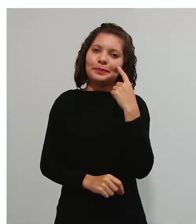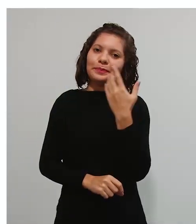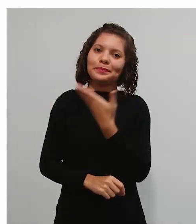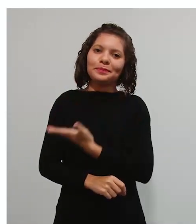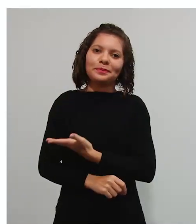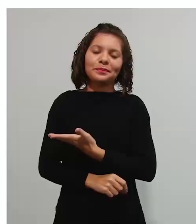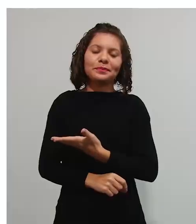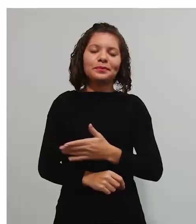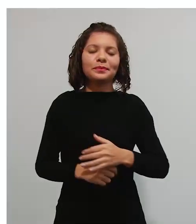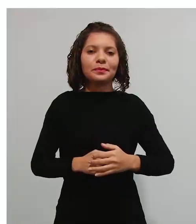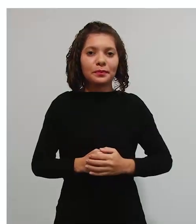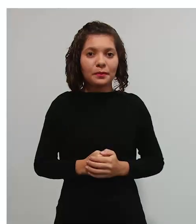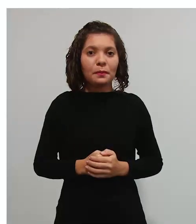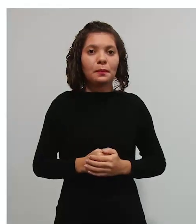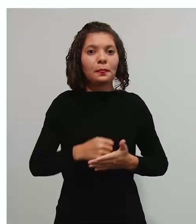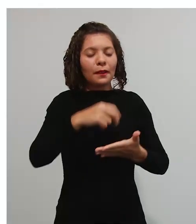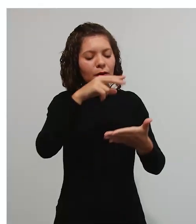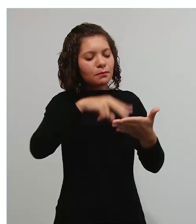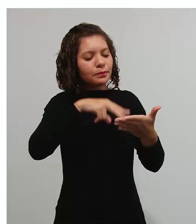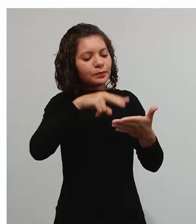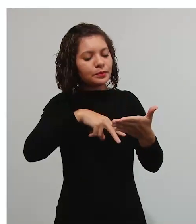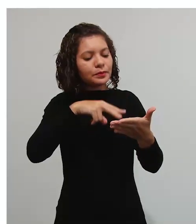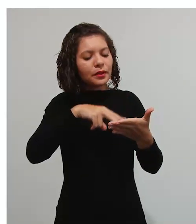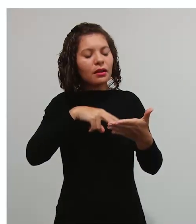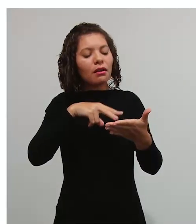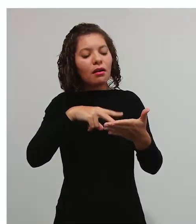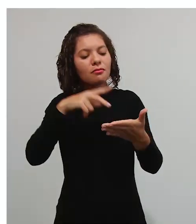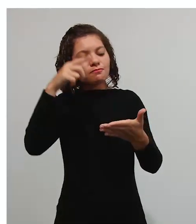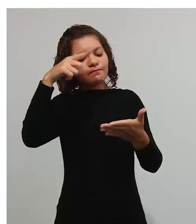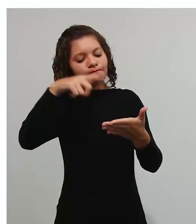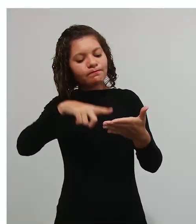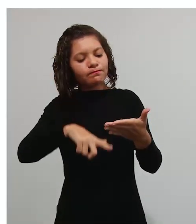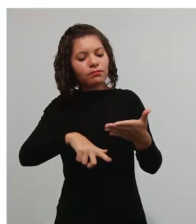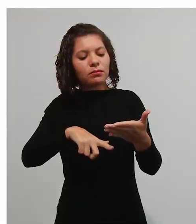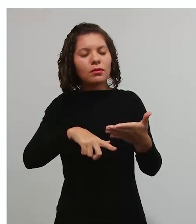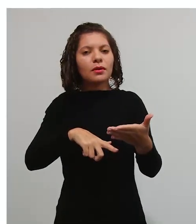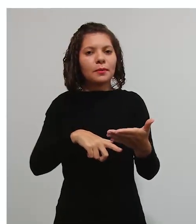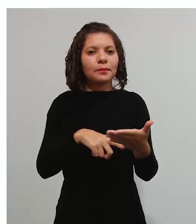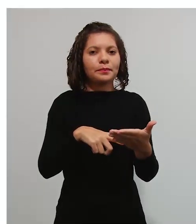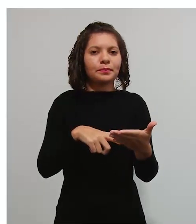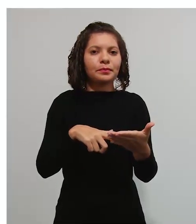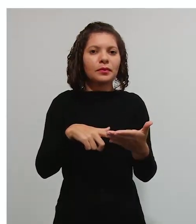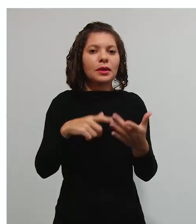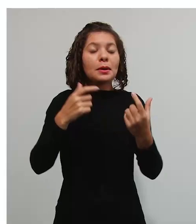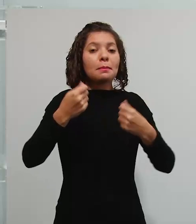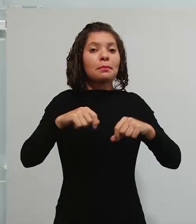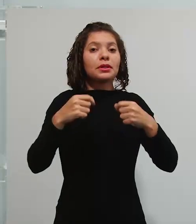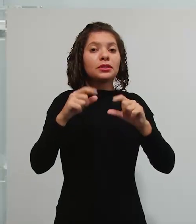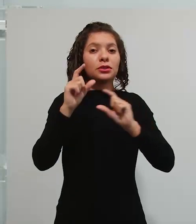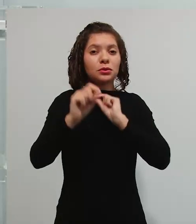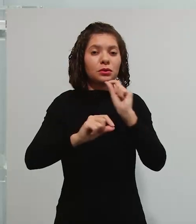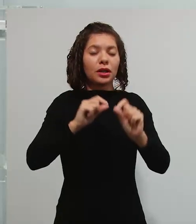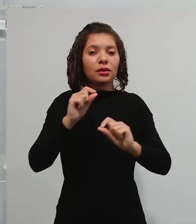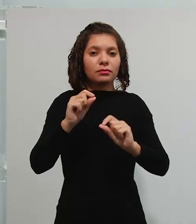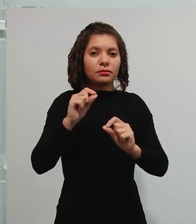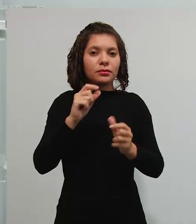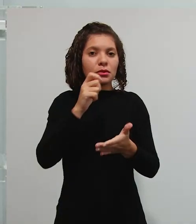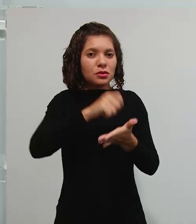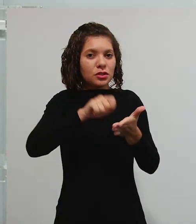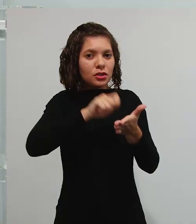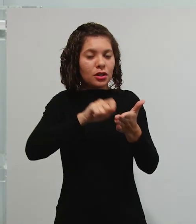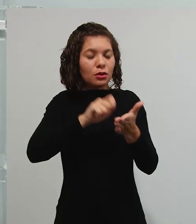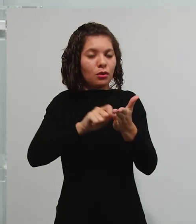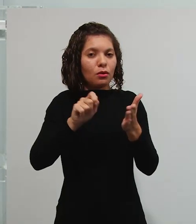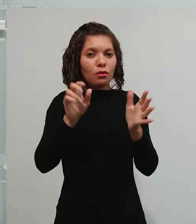Verde, o ato de revisar não pertence a quem tem dificuldade de escrever. Pelo contrário, os melhores